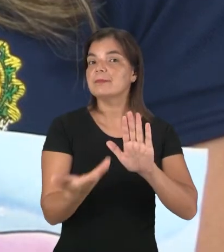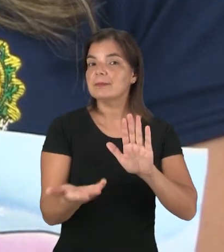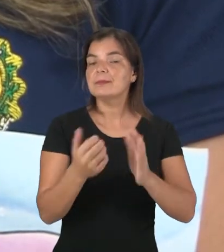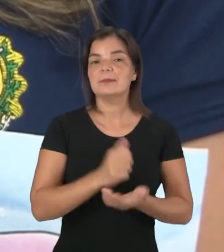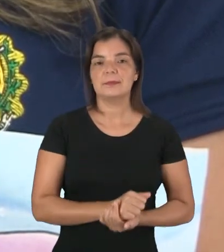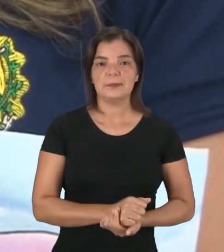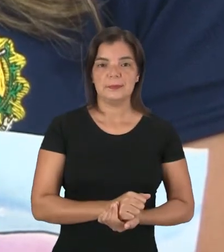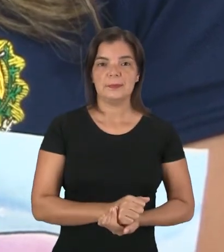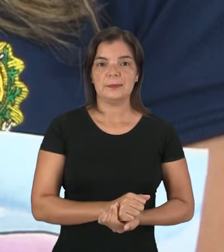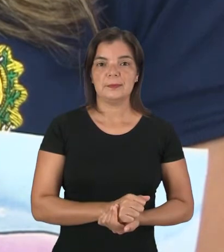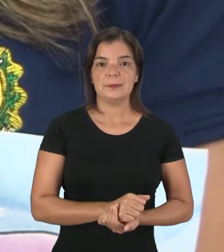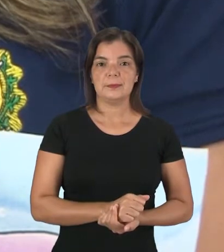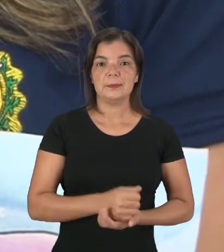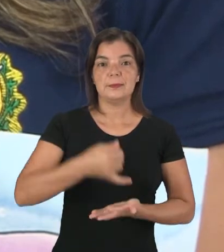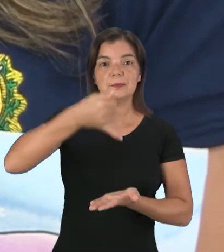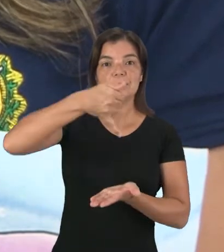o